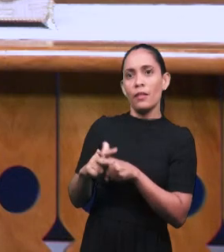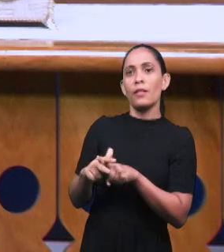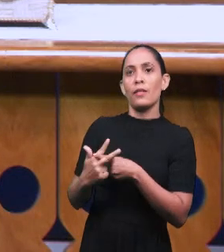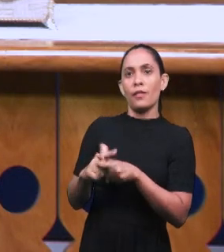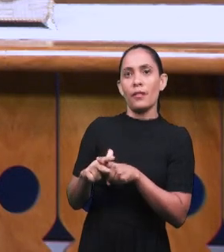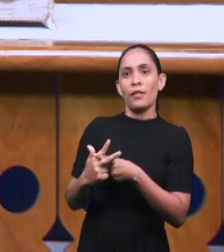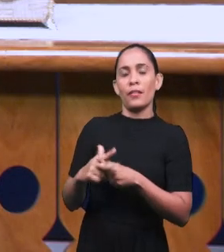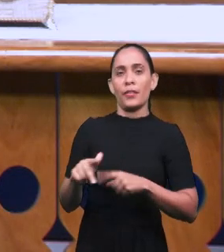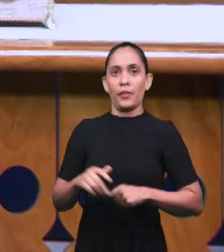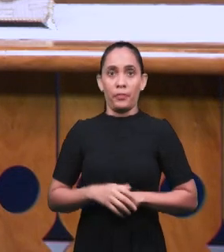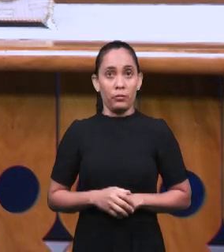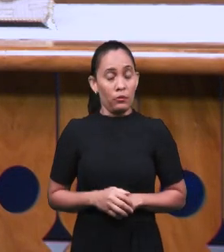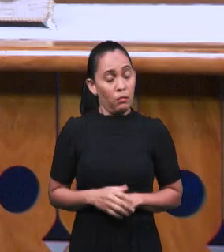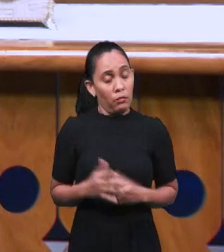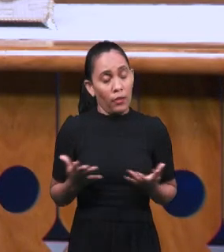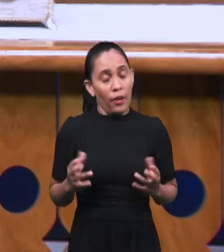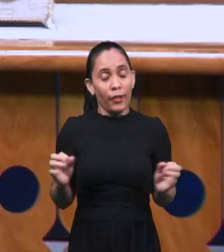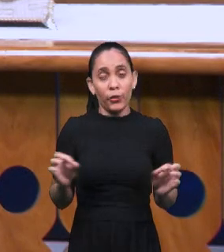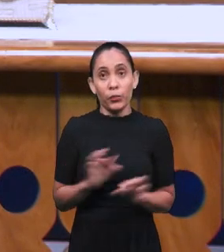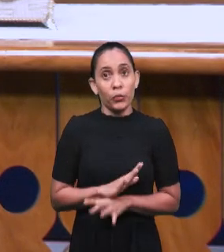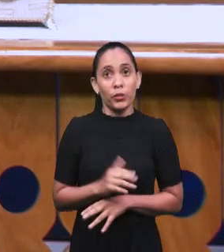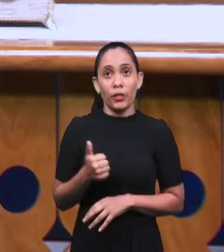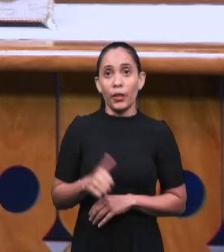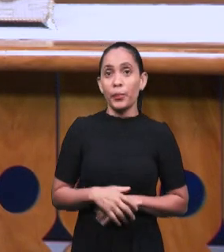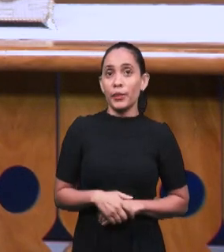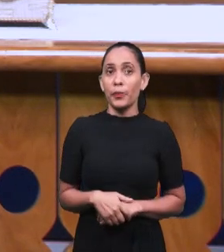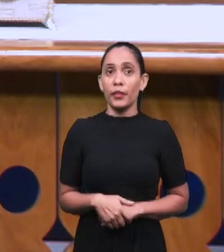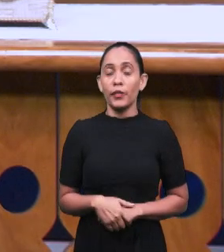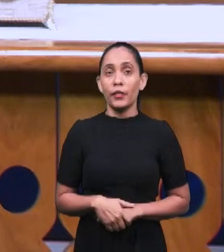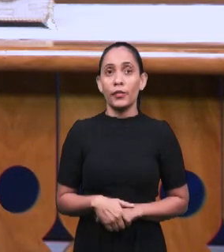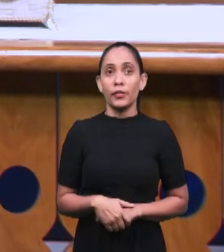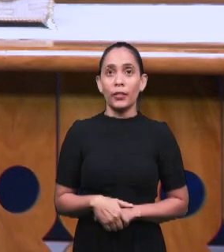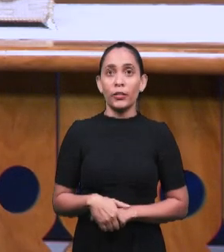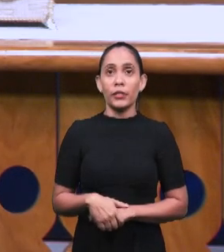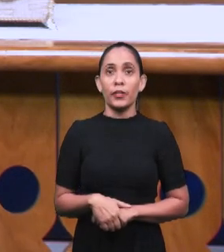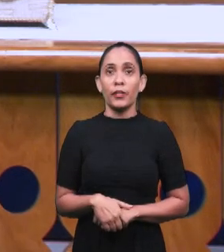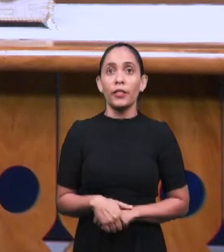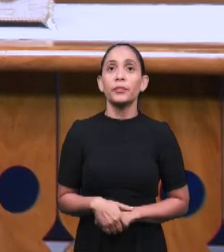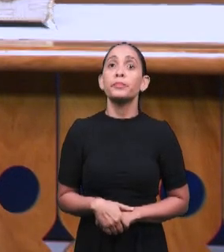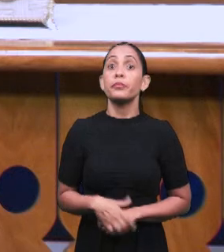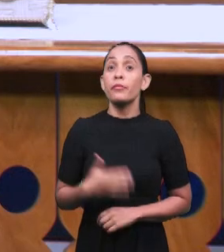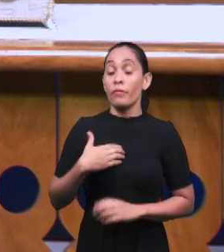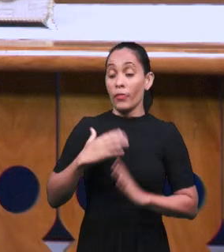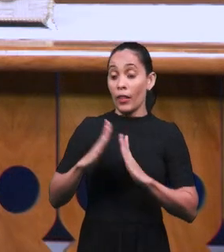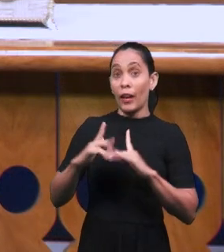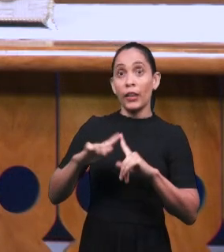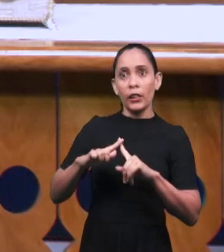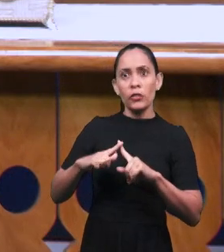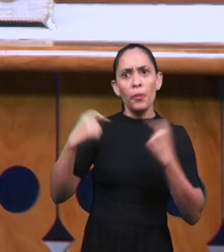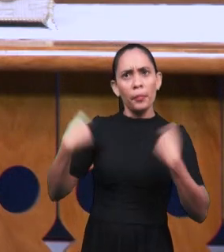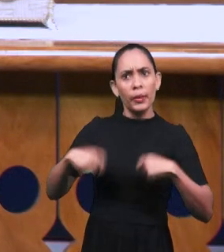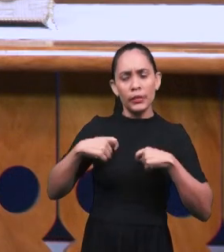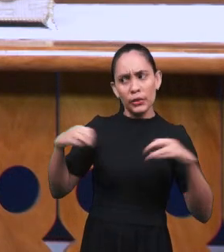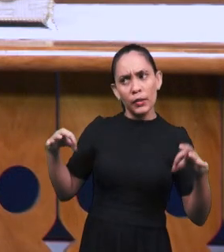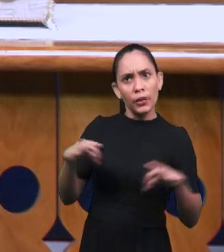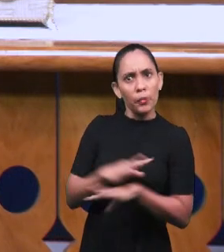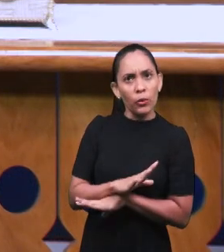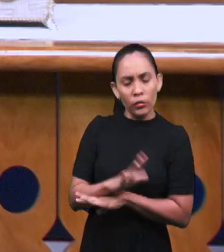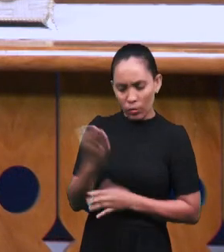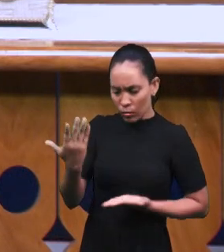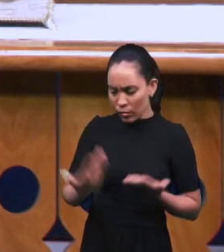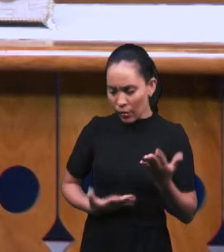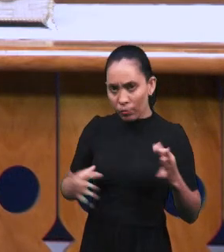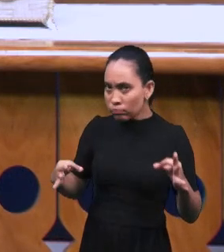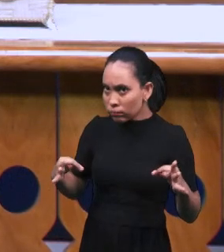isso, está tudo certo. Mas a igreja que vai partir, ela tem que estar pronta. Veja só,